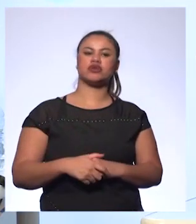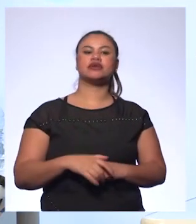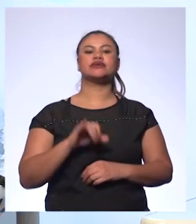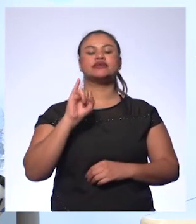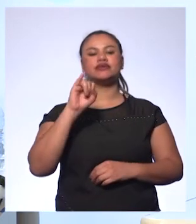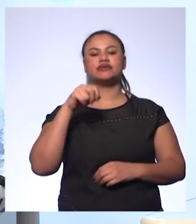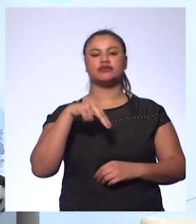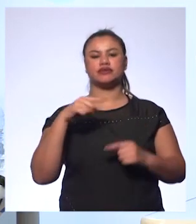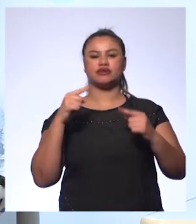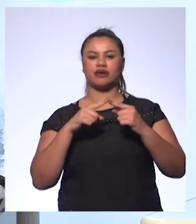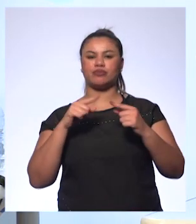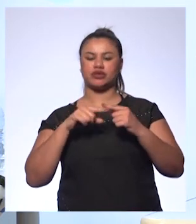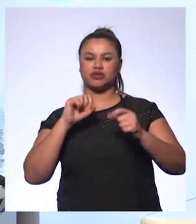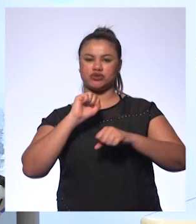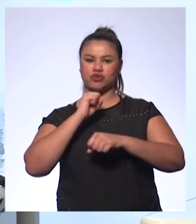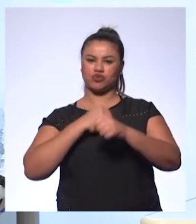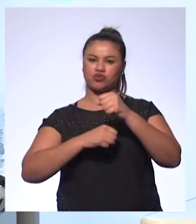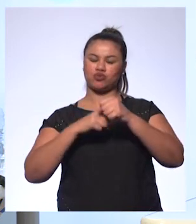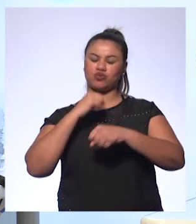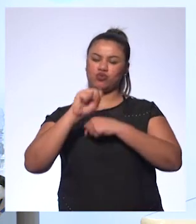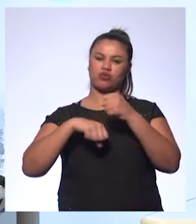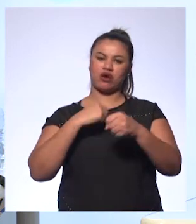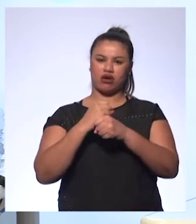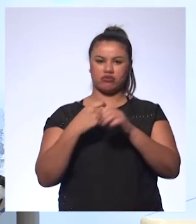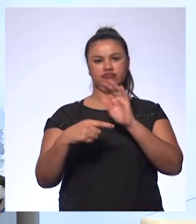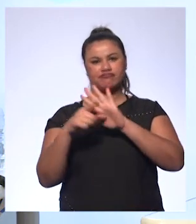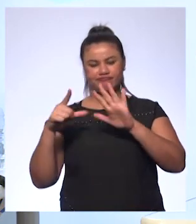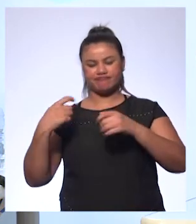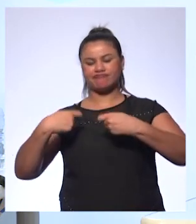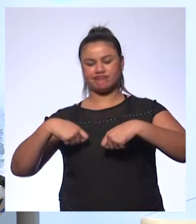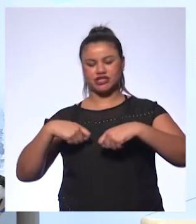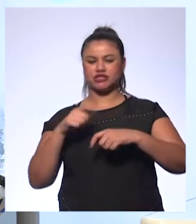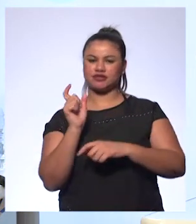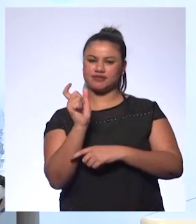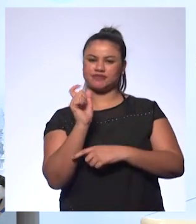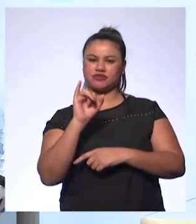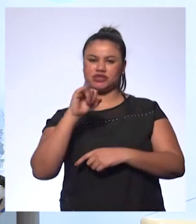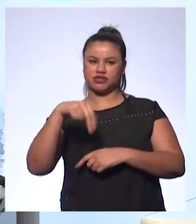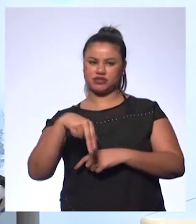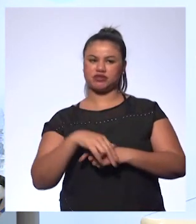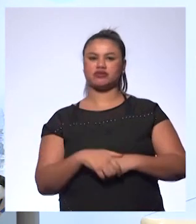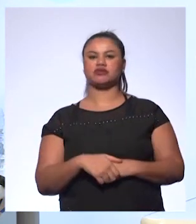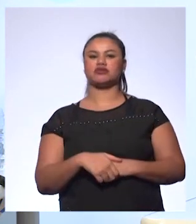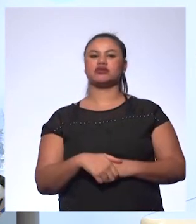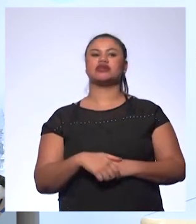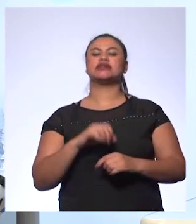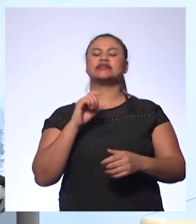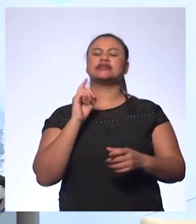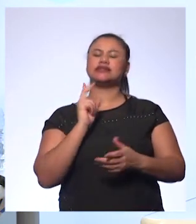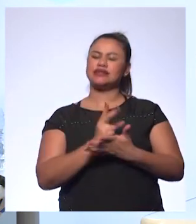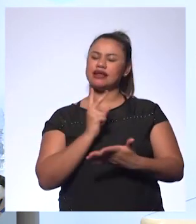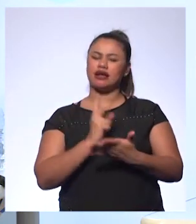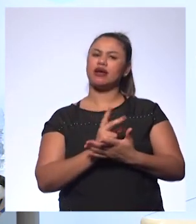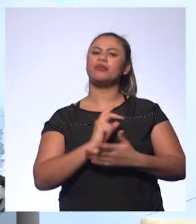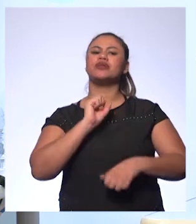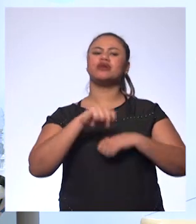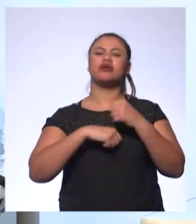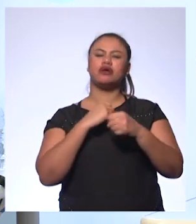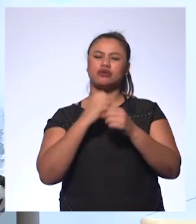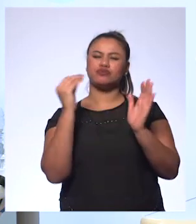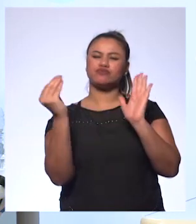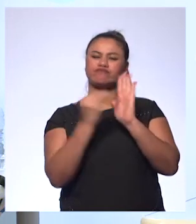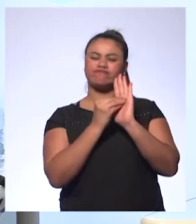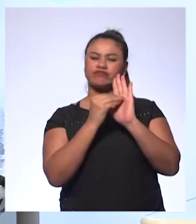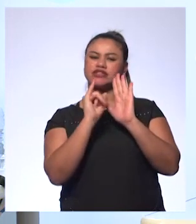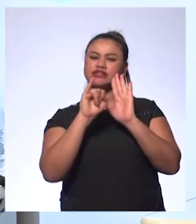entulho causa Então antes da data você coloca aí e enche o tal tu recebe Então antes e data antes de anos você sempre vai